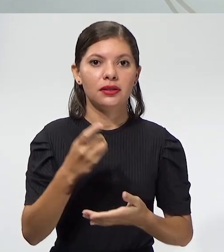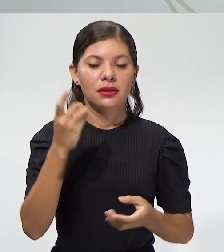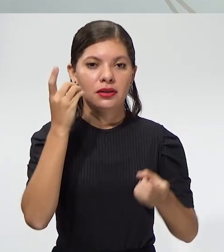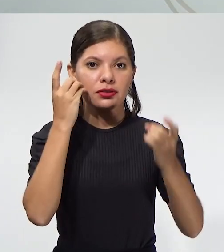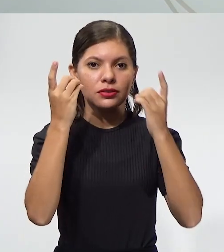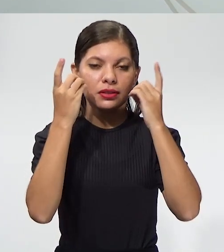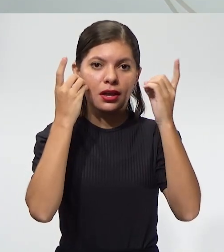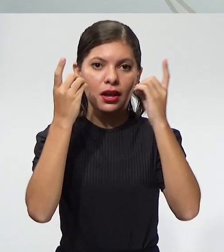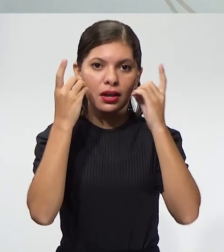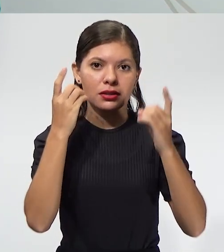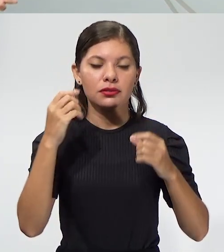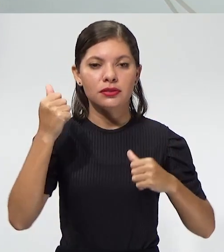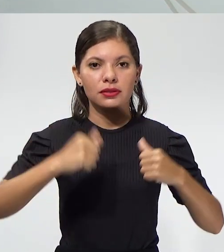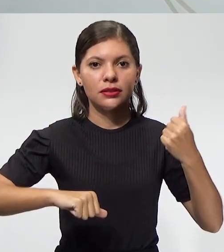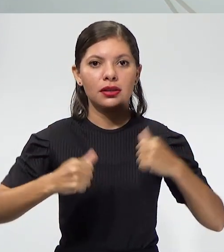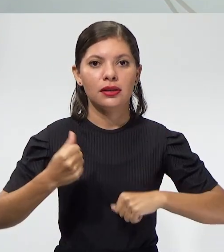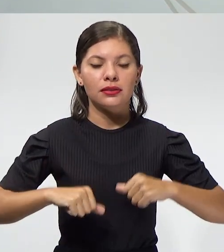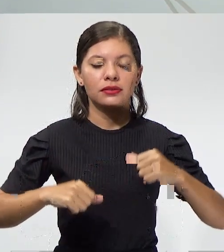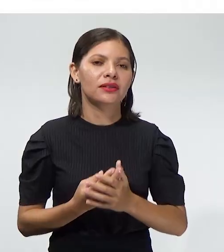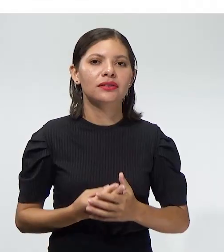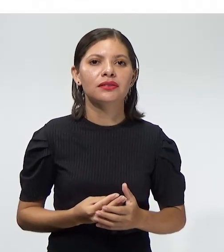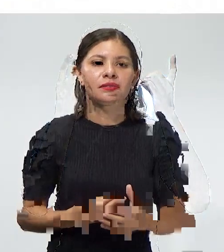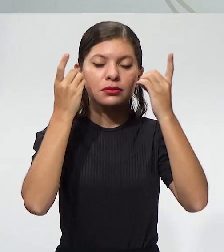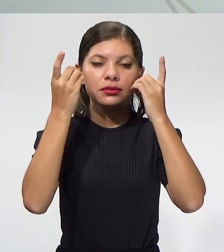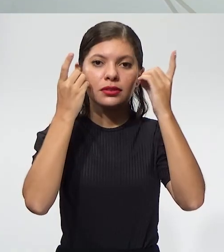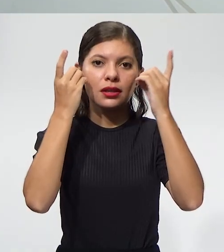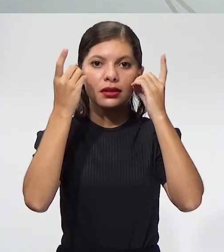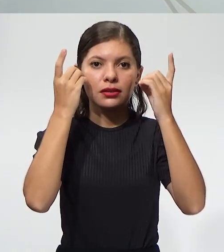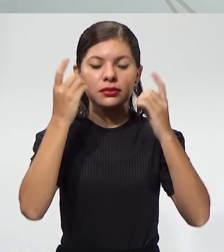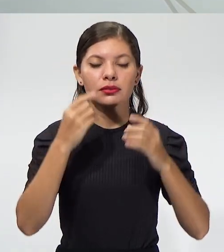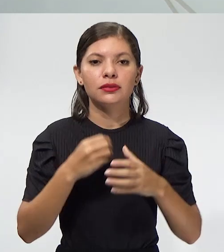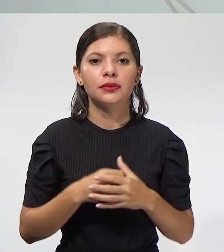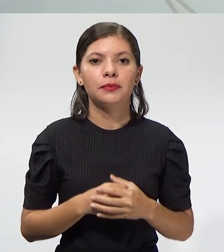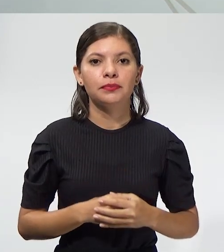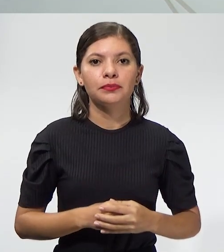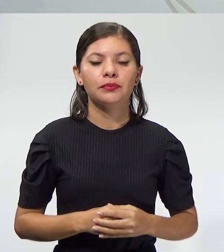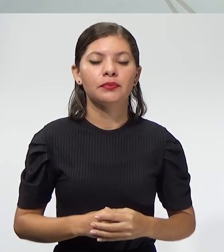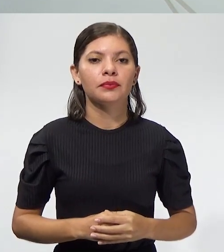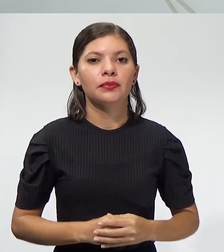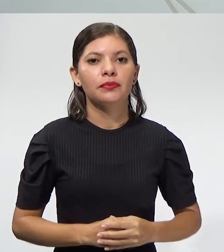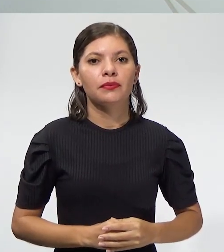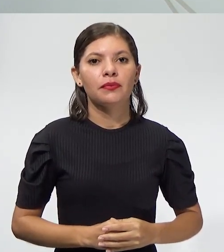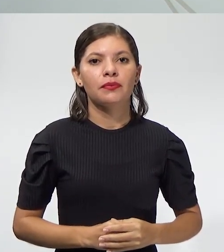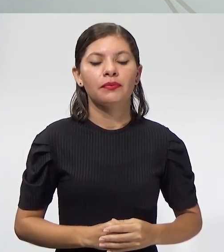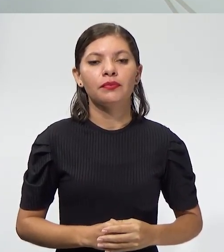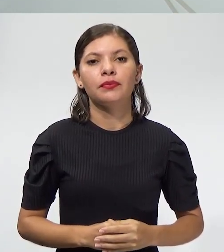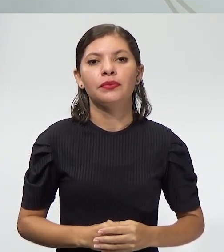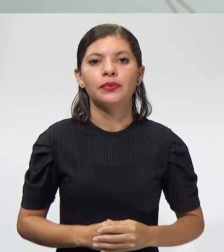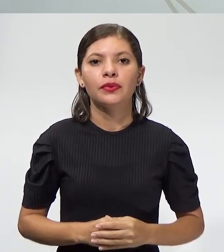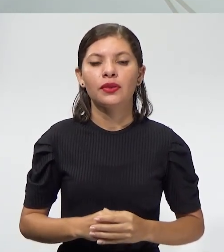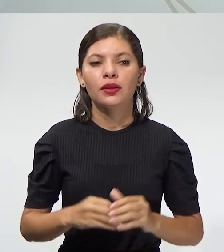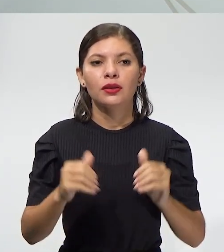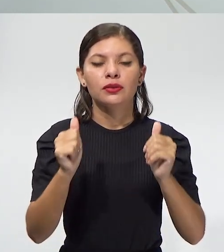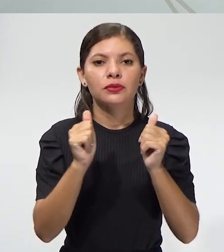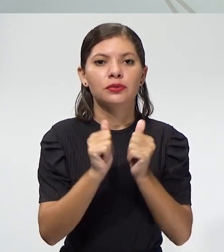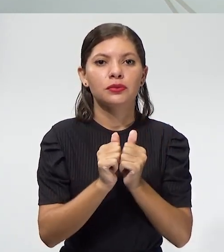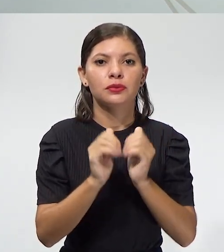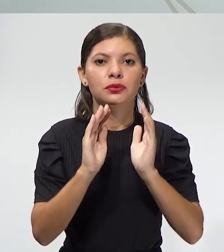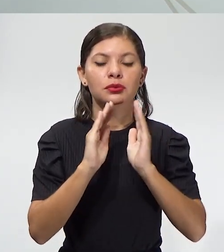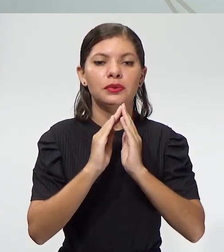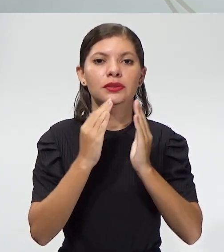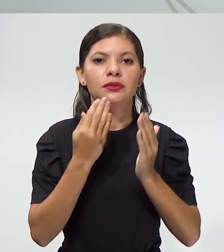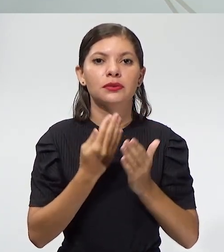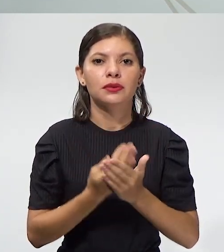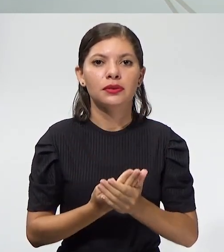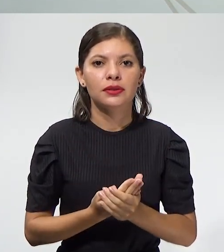dados, orientados pelos professores das outras disciplinas e por nós, e em parceria com a escola. Então, isso é